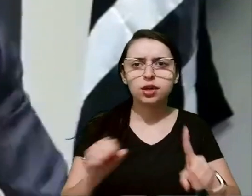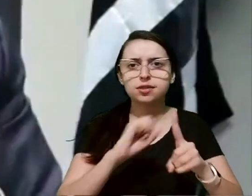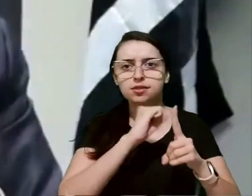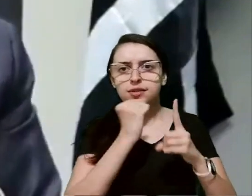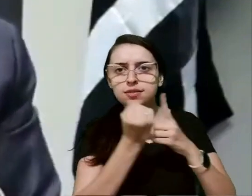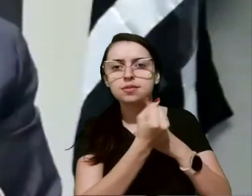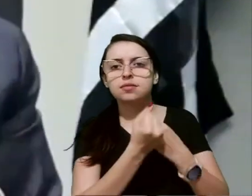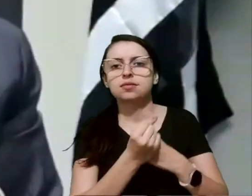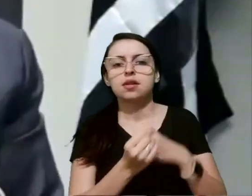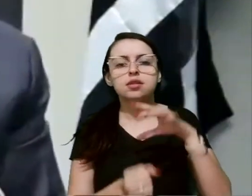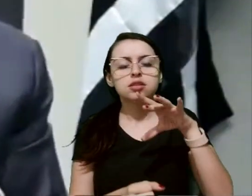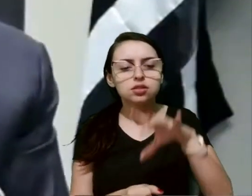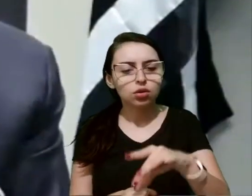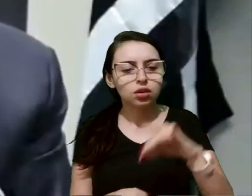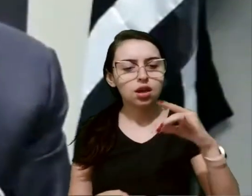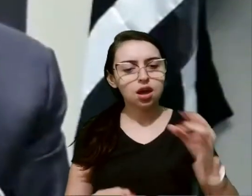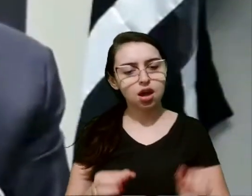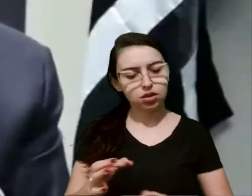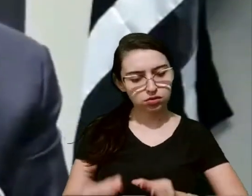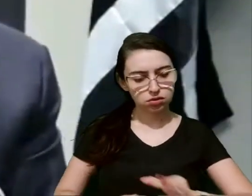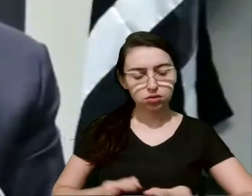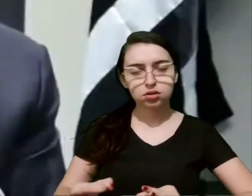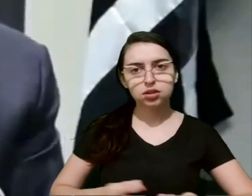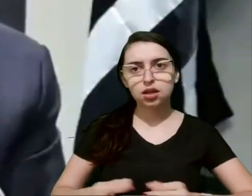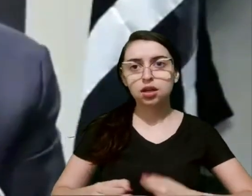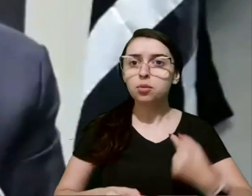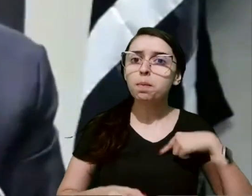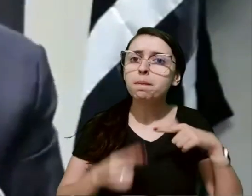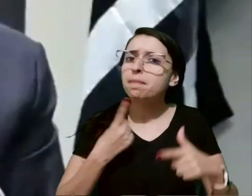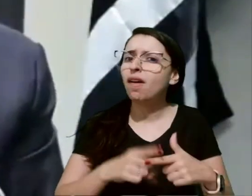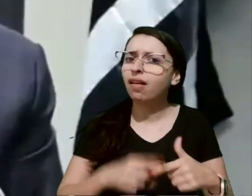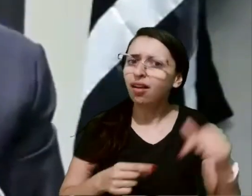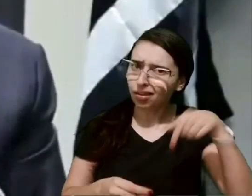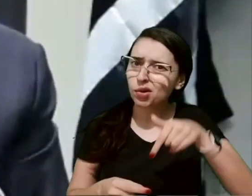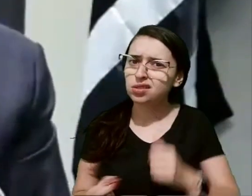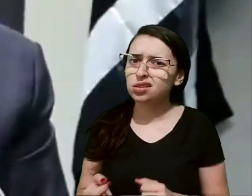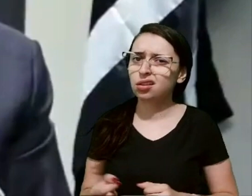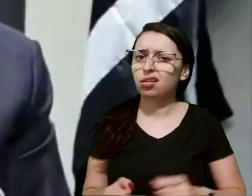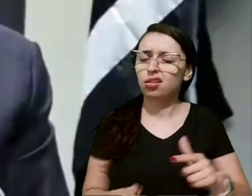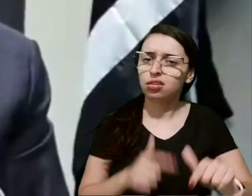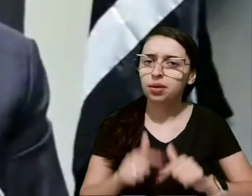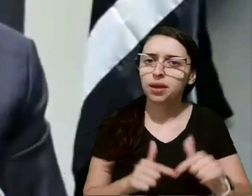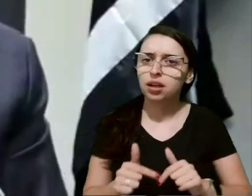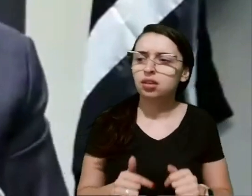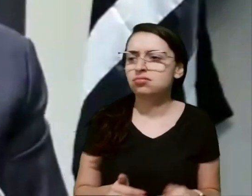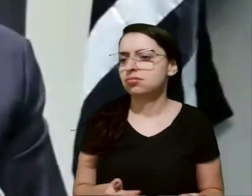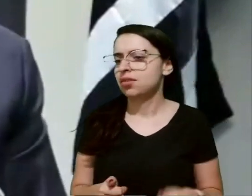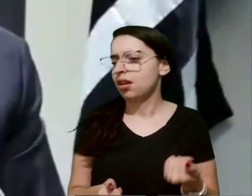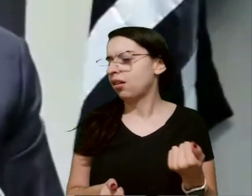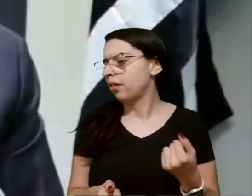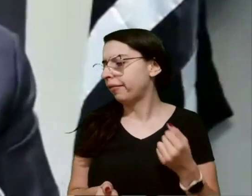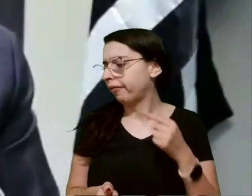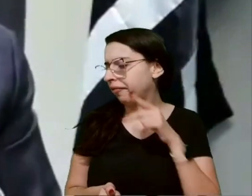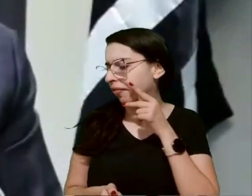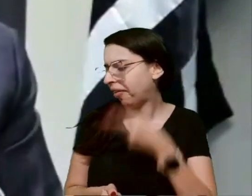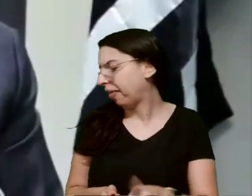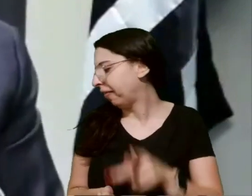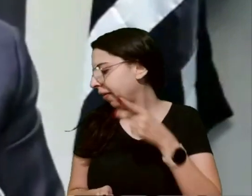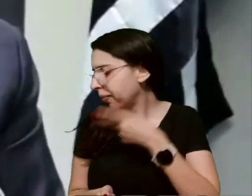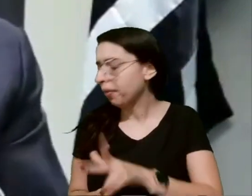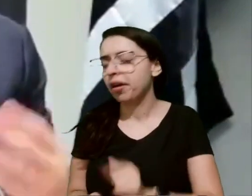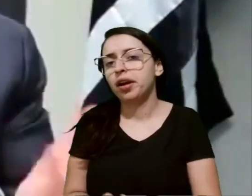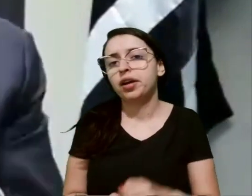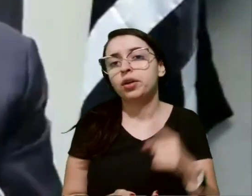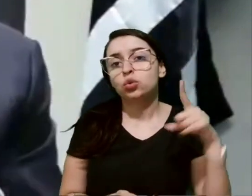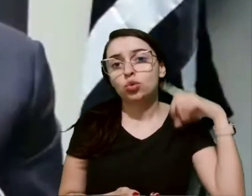esses conflitos são selecionados para ir para o judiciário e por que que nós estamos aqui, o que que é, né, então, assim, não adianta reclamar dos advogados,